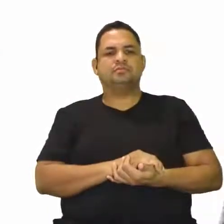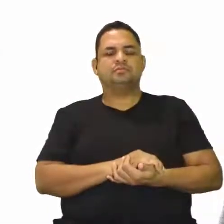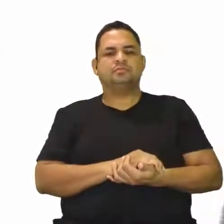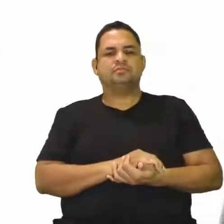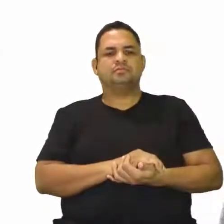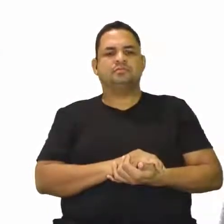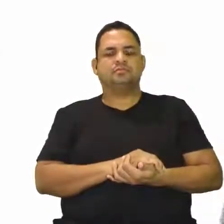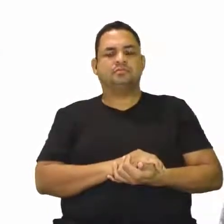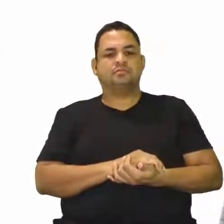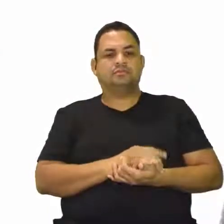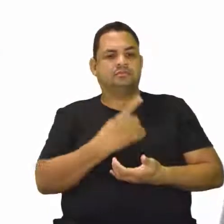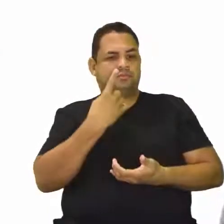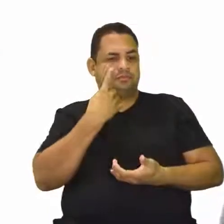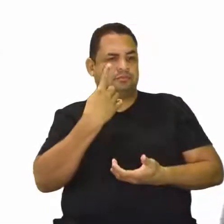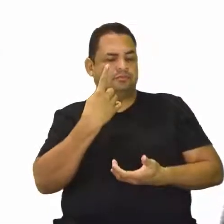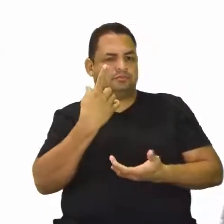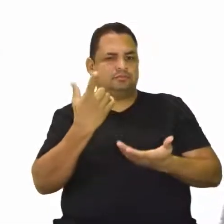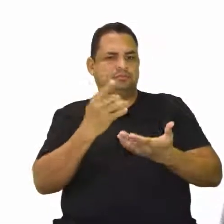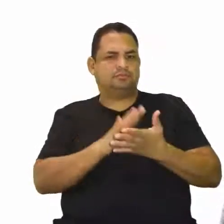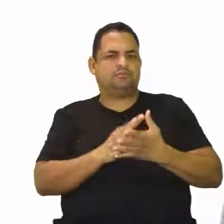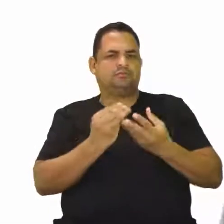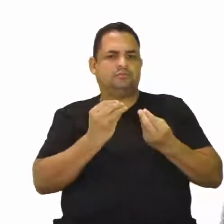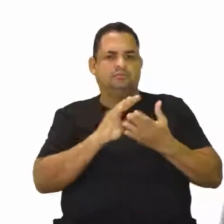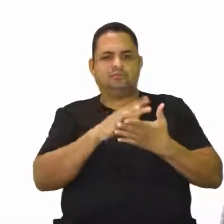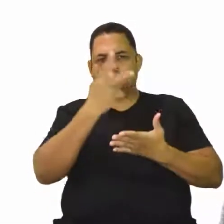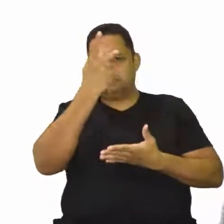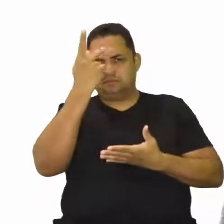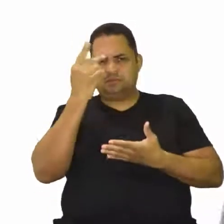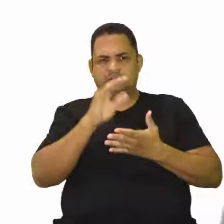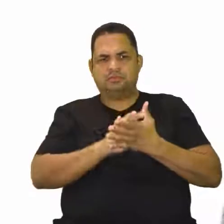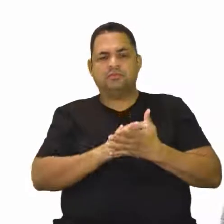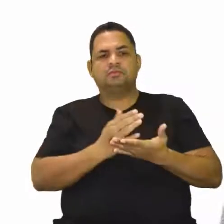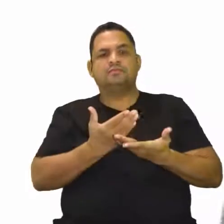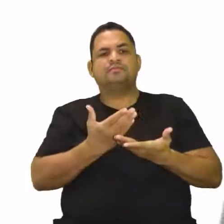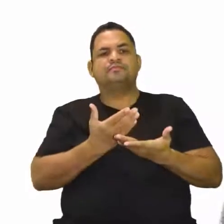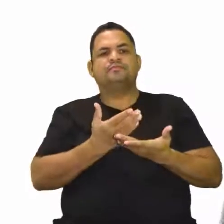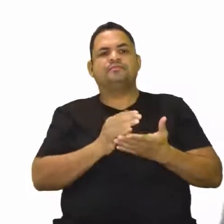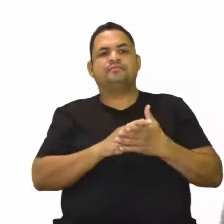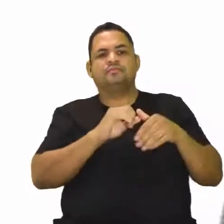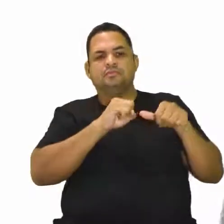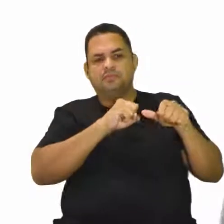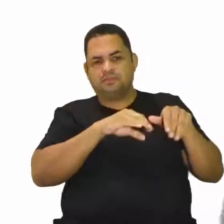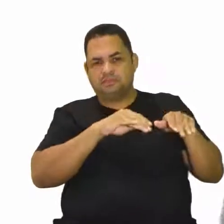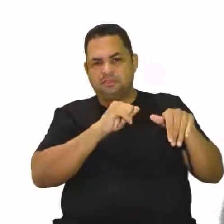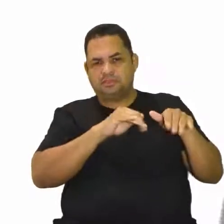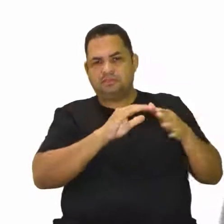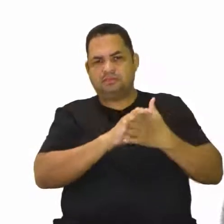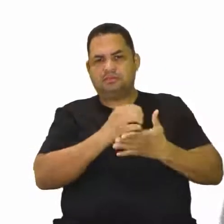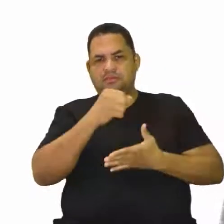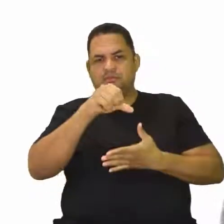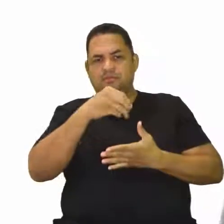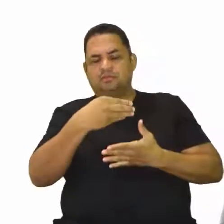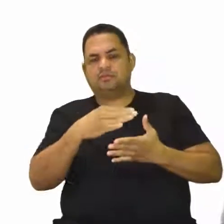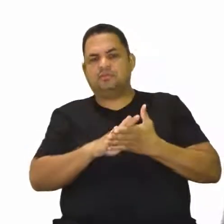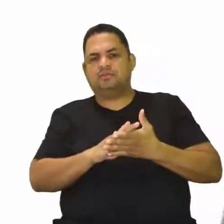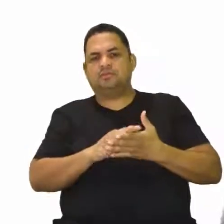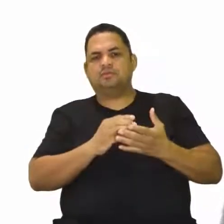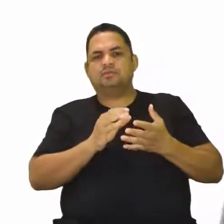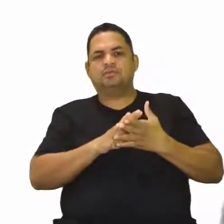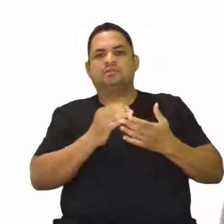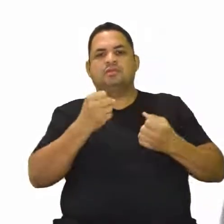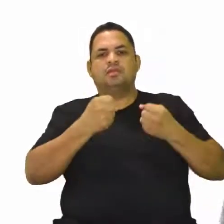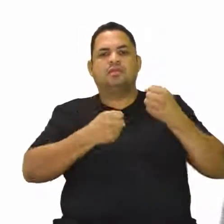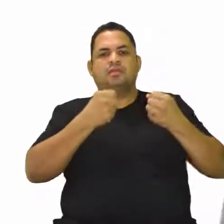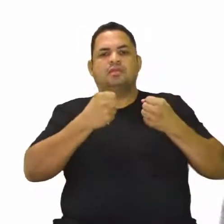o cara ver a nossa é muita gente entre os setembro de 22 veículos de